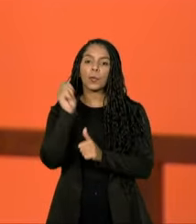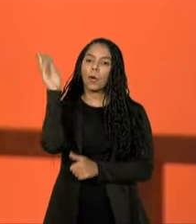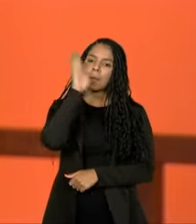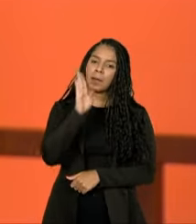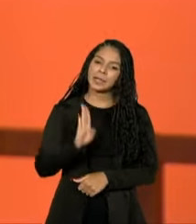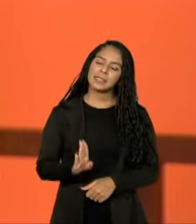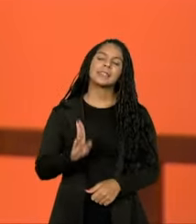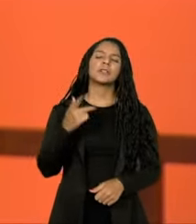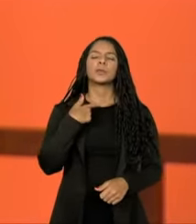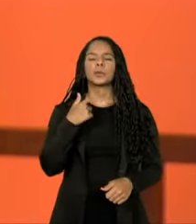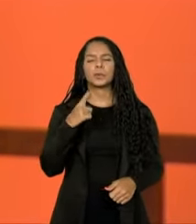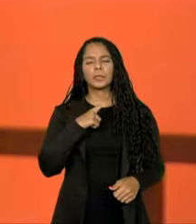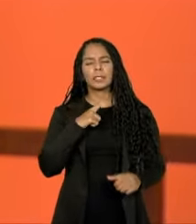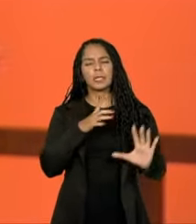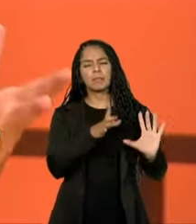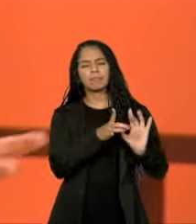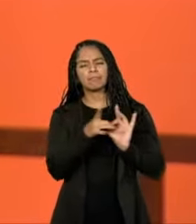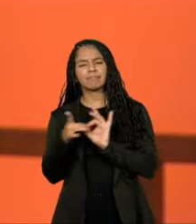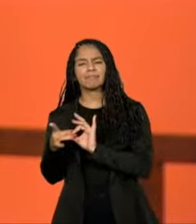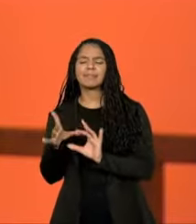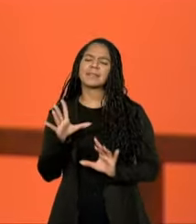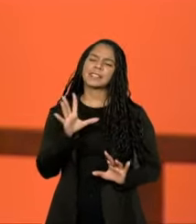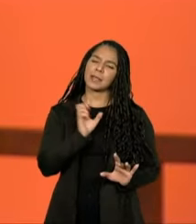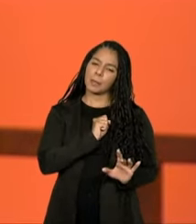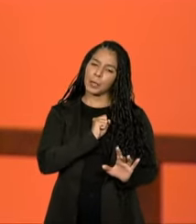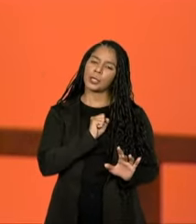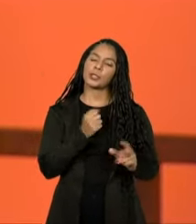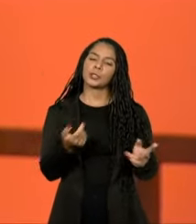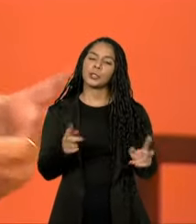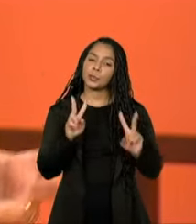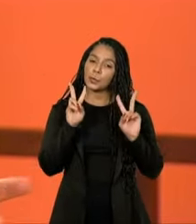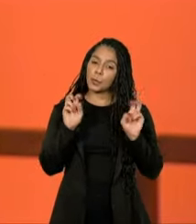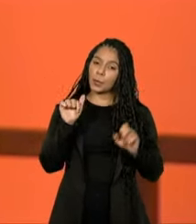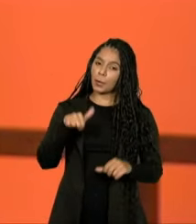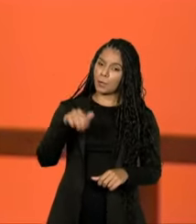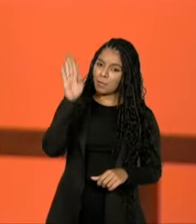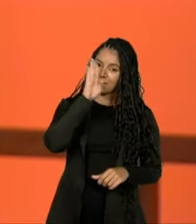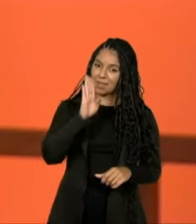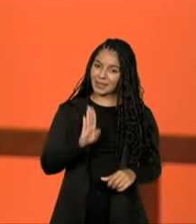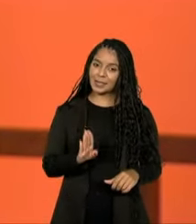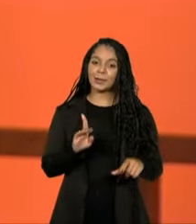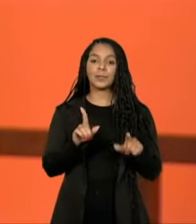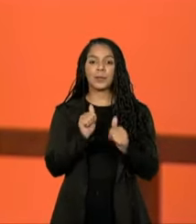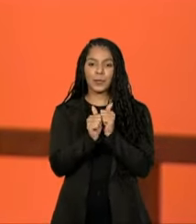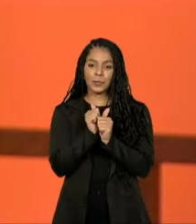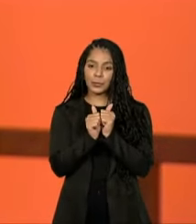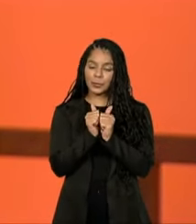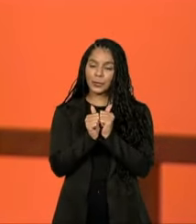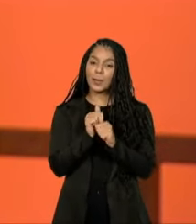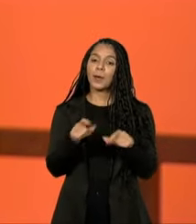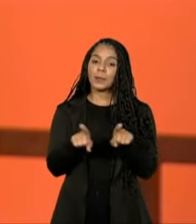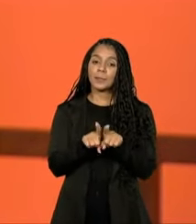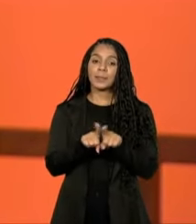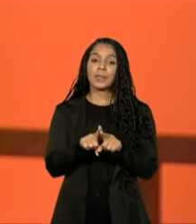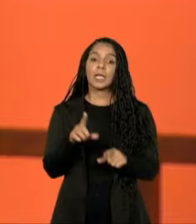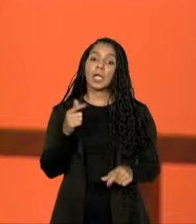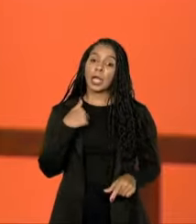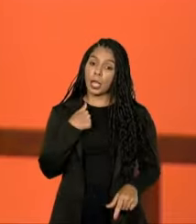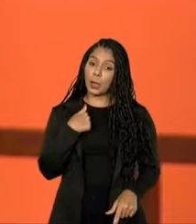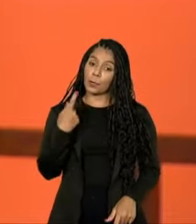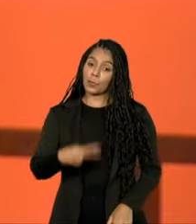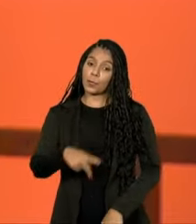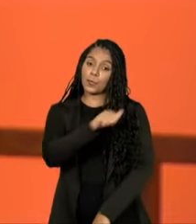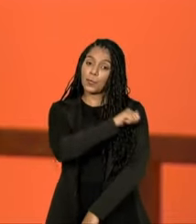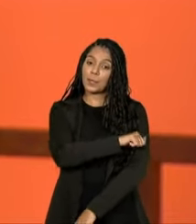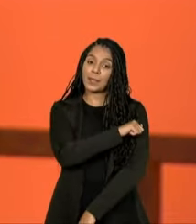levou, tem muita ligação com essa paixão do brasileiro pelo futebol. Né? Eu, como